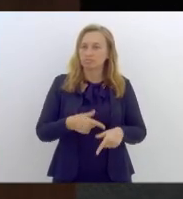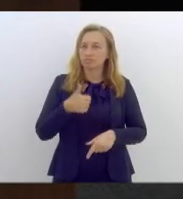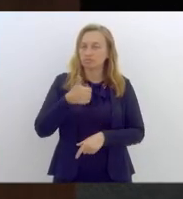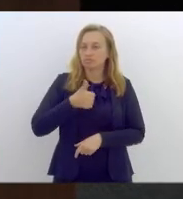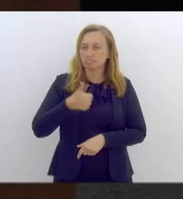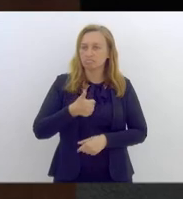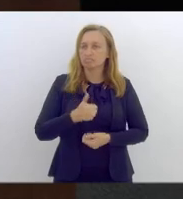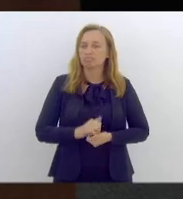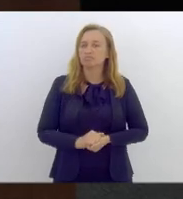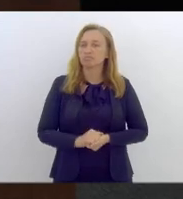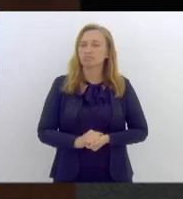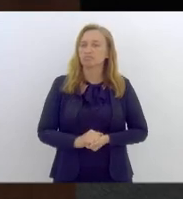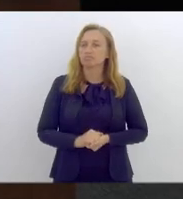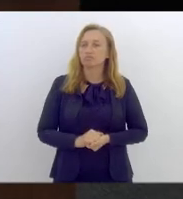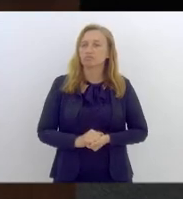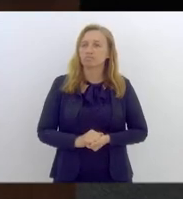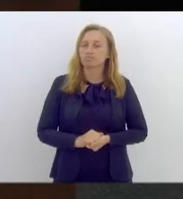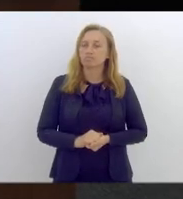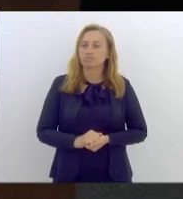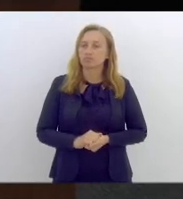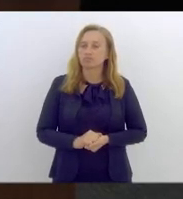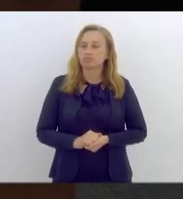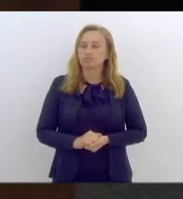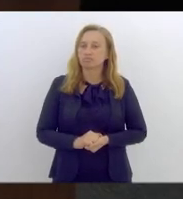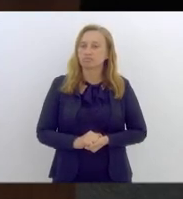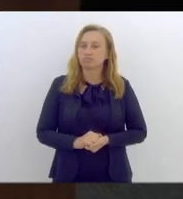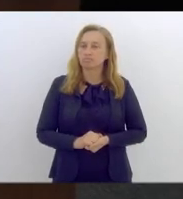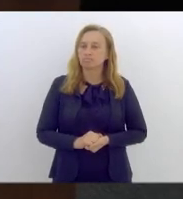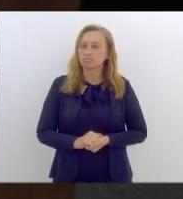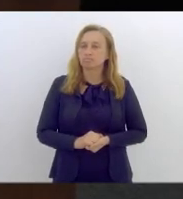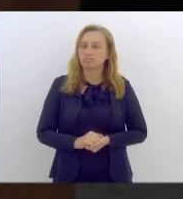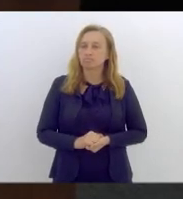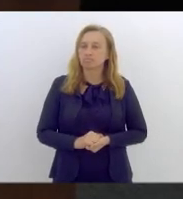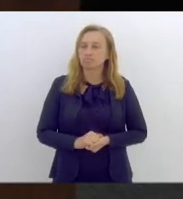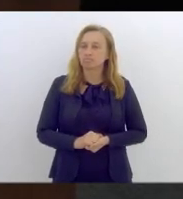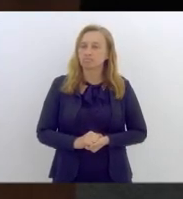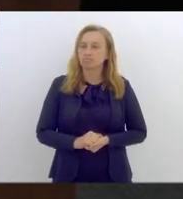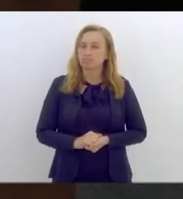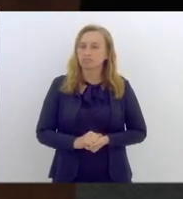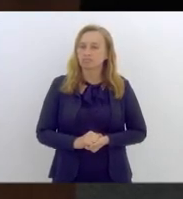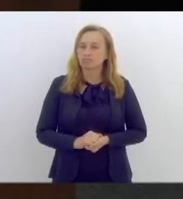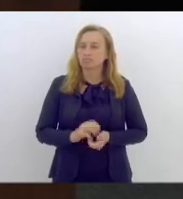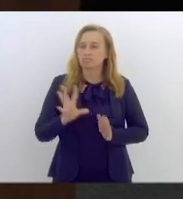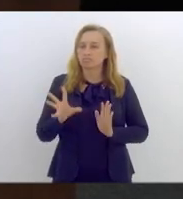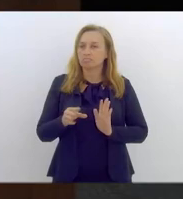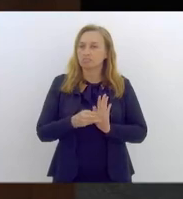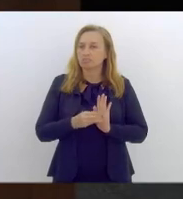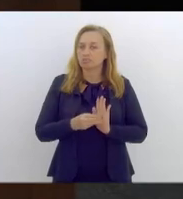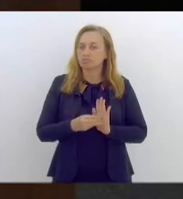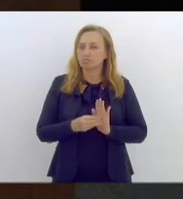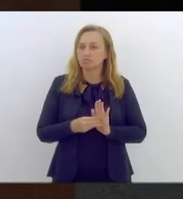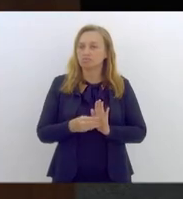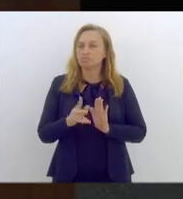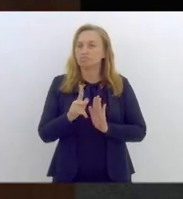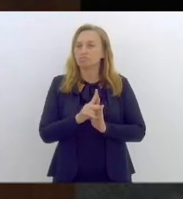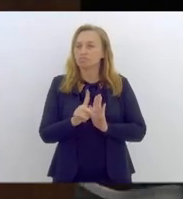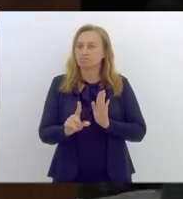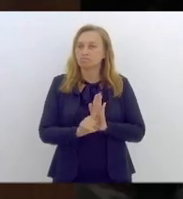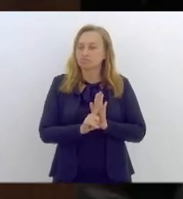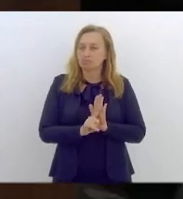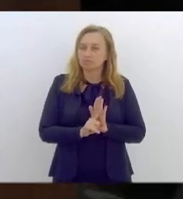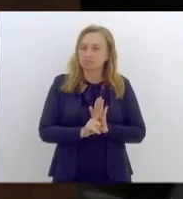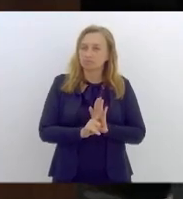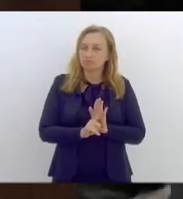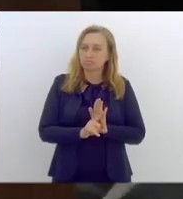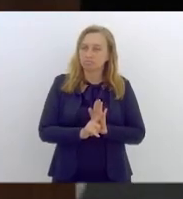1 não é esta modifica em meda menta do projeto de lenhapiga que